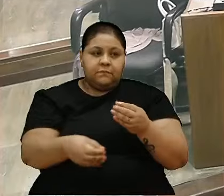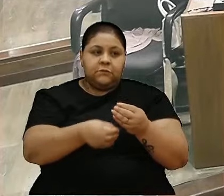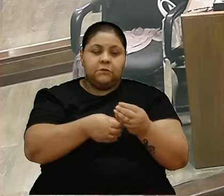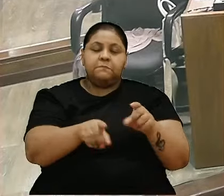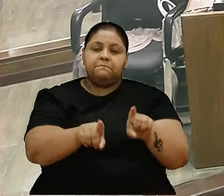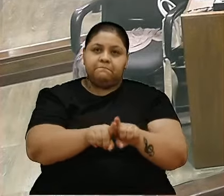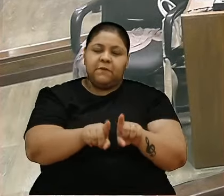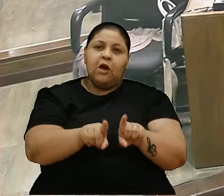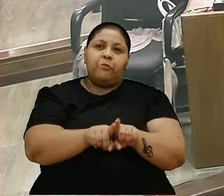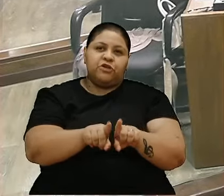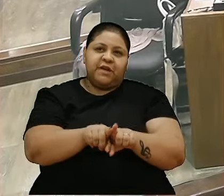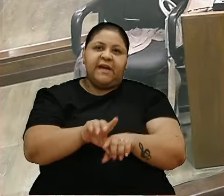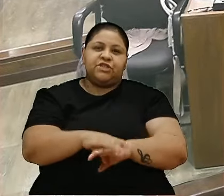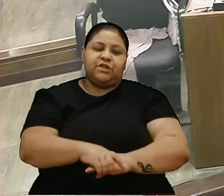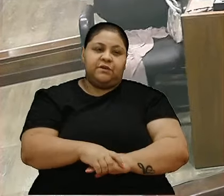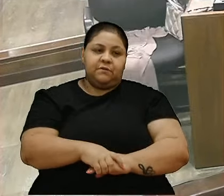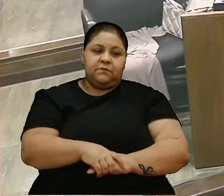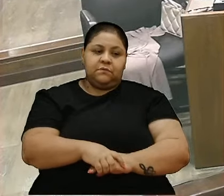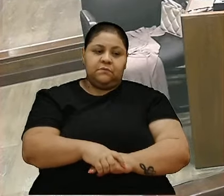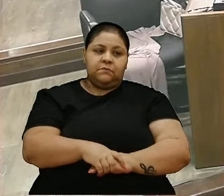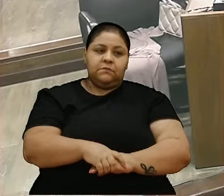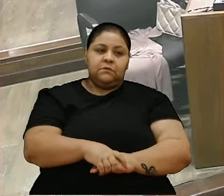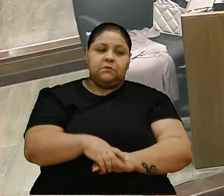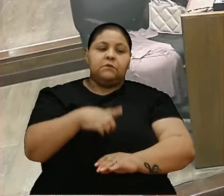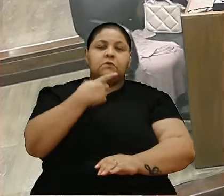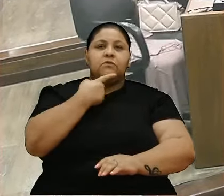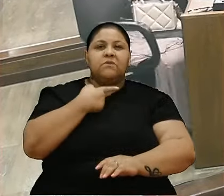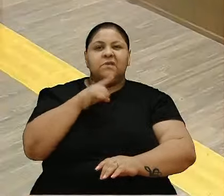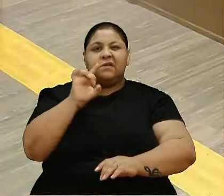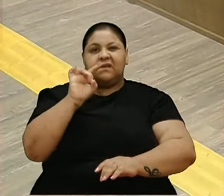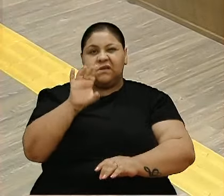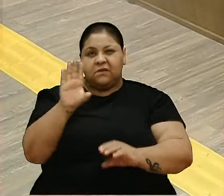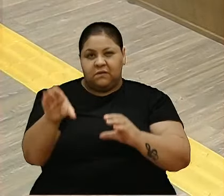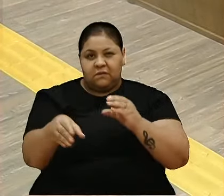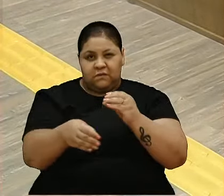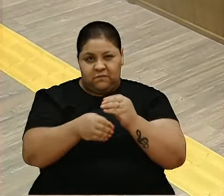Obrigada, vereador Cláudio. Eu gostaria de só complementar o que o vereador Rafael Bueno falou,